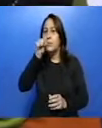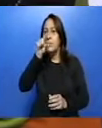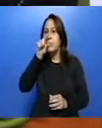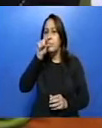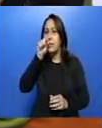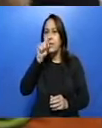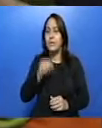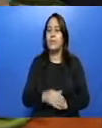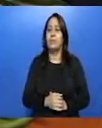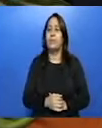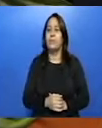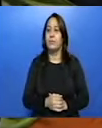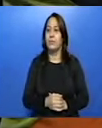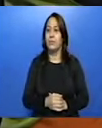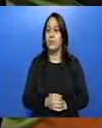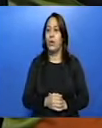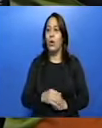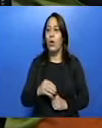Pássaro.